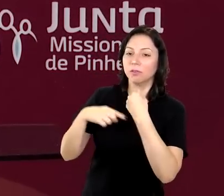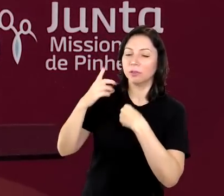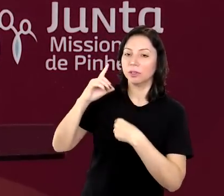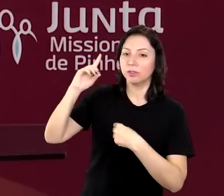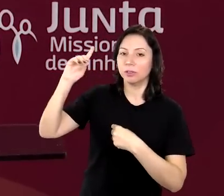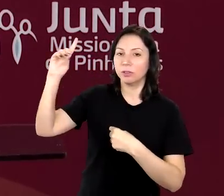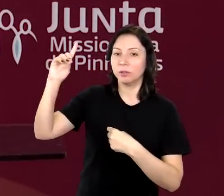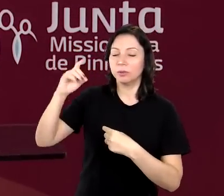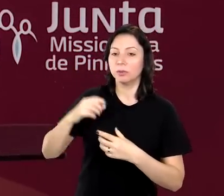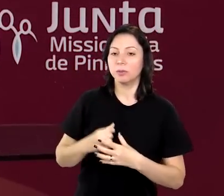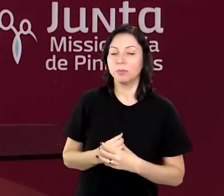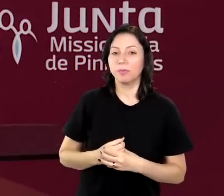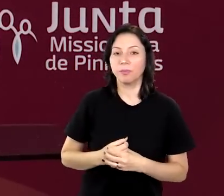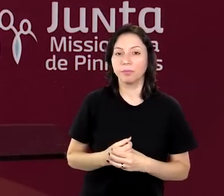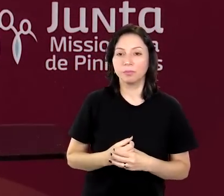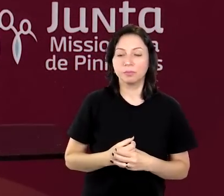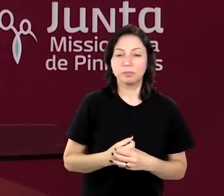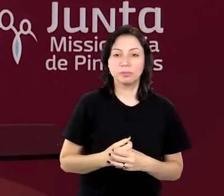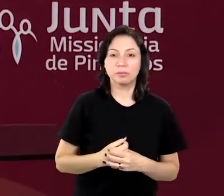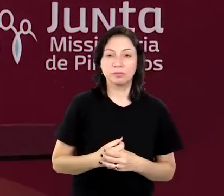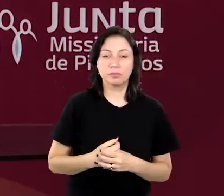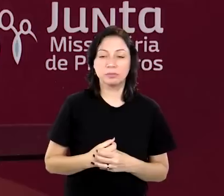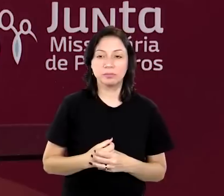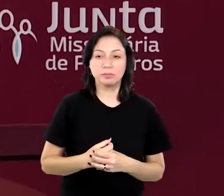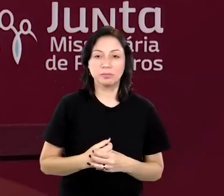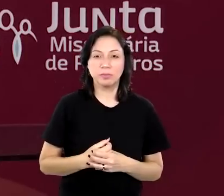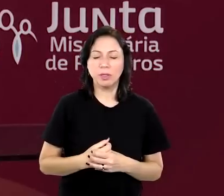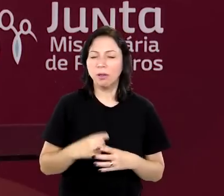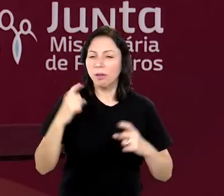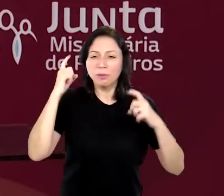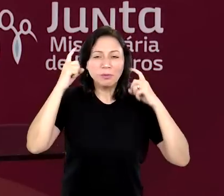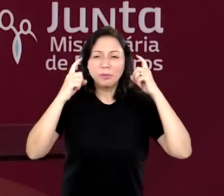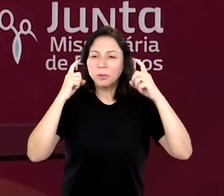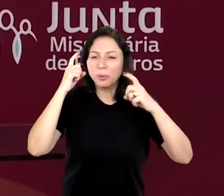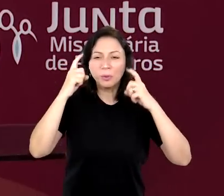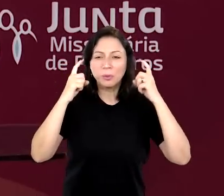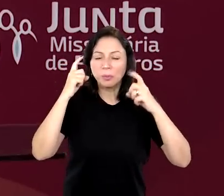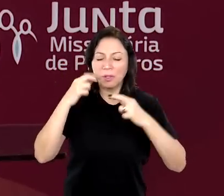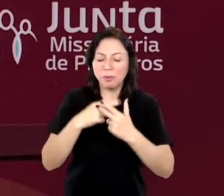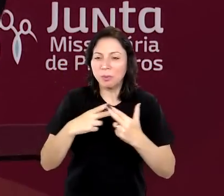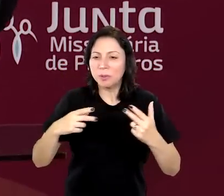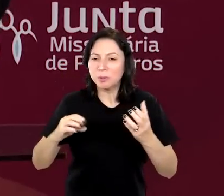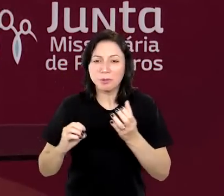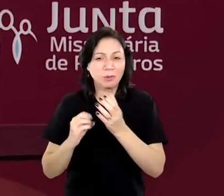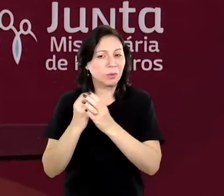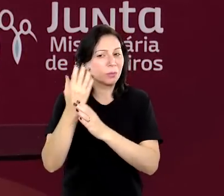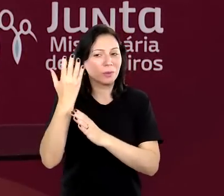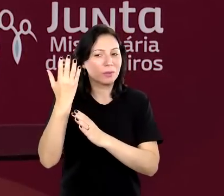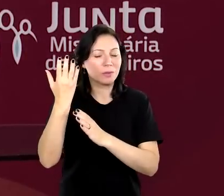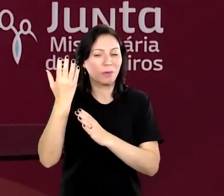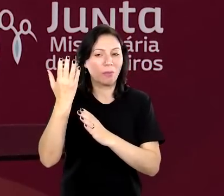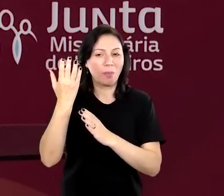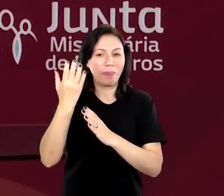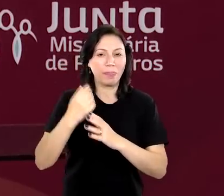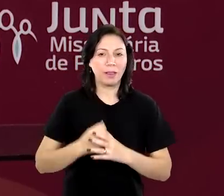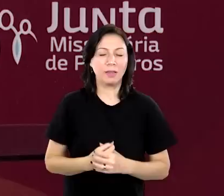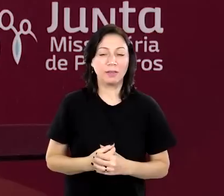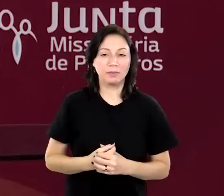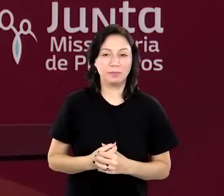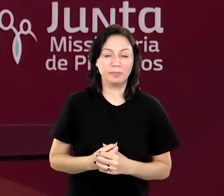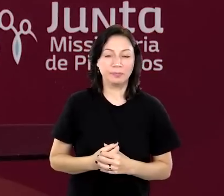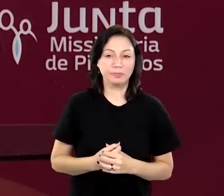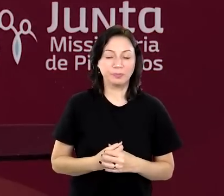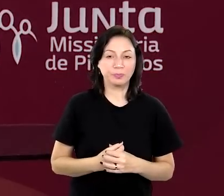Não se importando com o que iria acontecer, com os desdobramentos daquela